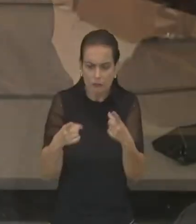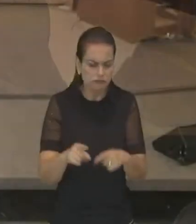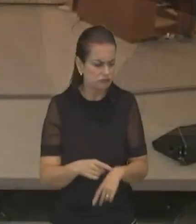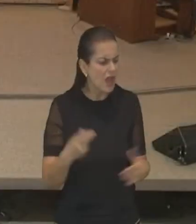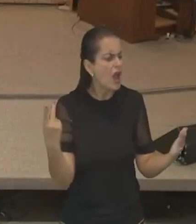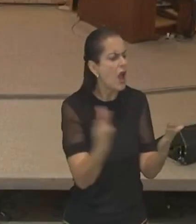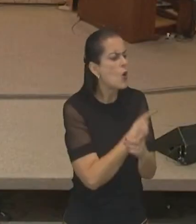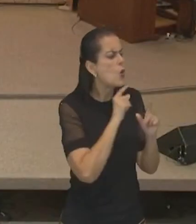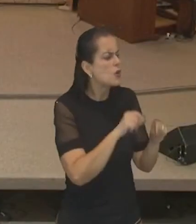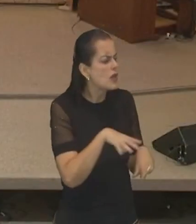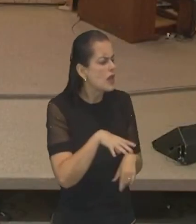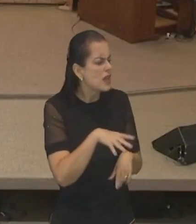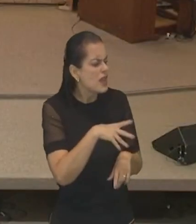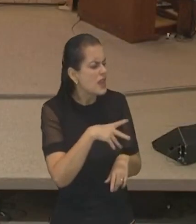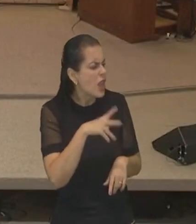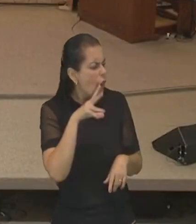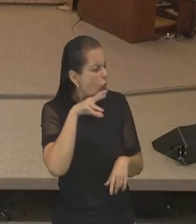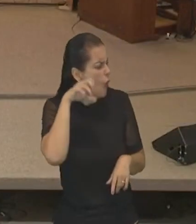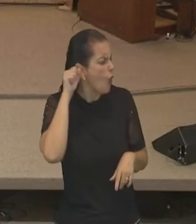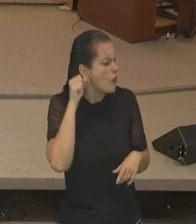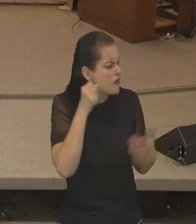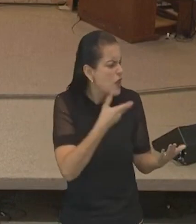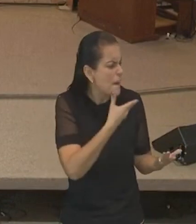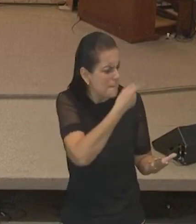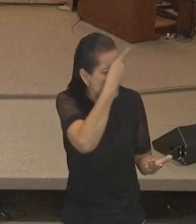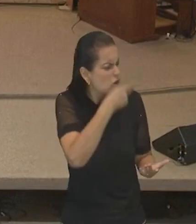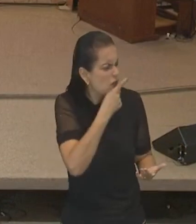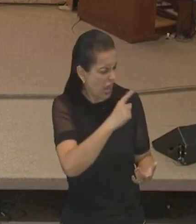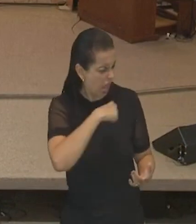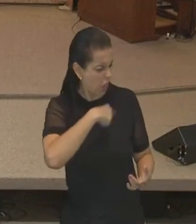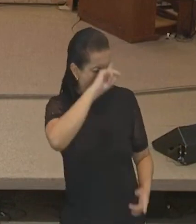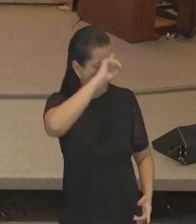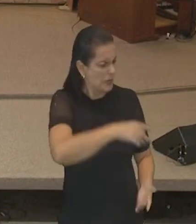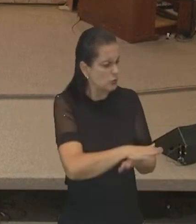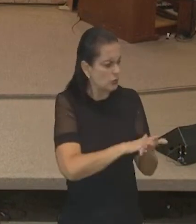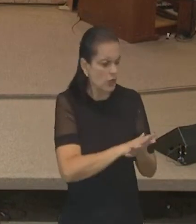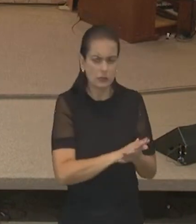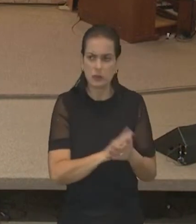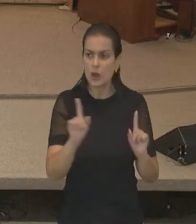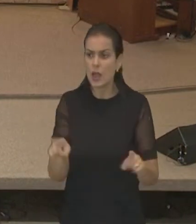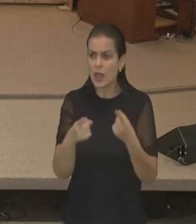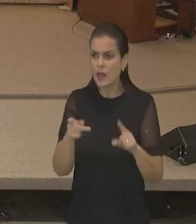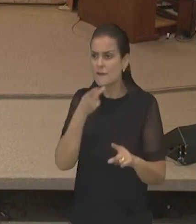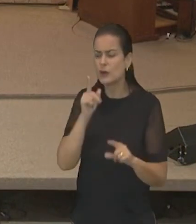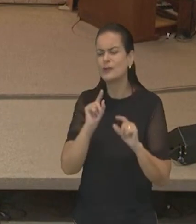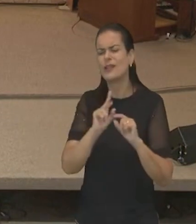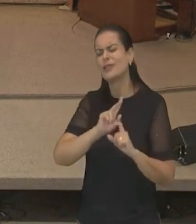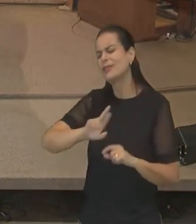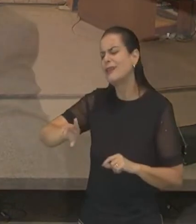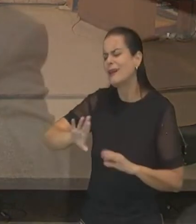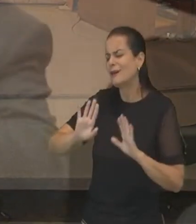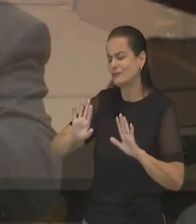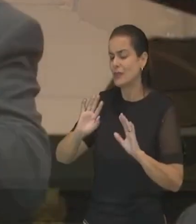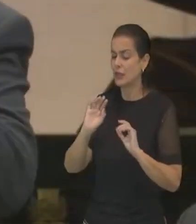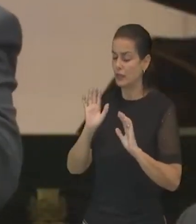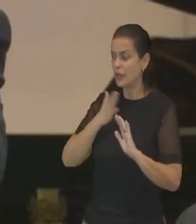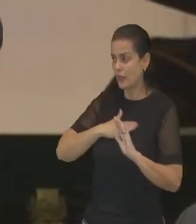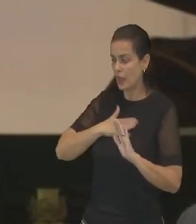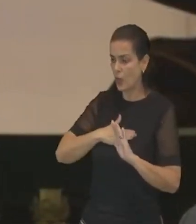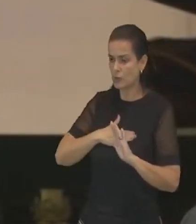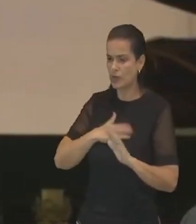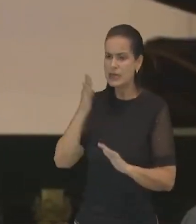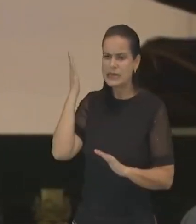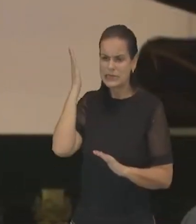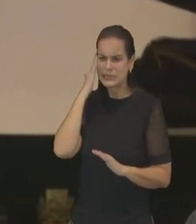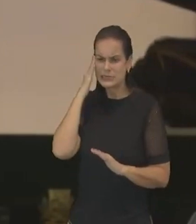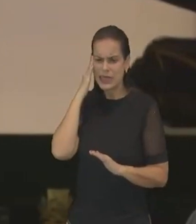aconteceu que eu ouvi esse grito lá? Já não estava mais nem me afetando. Aí o regente disse assim: não, pastor, sabe o que é? Sabe aquela